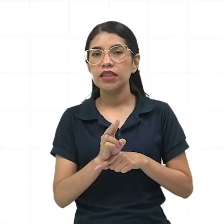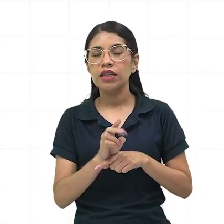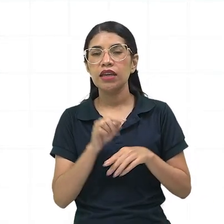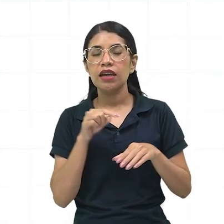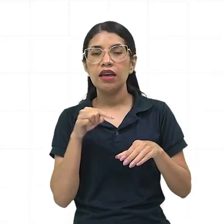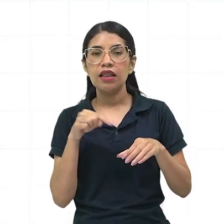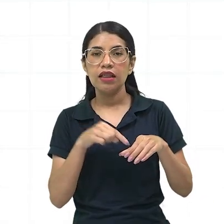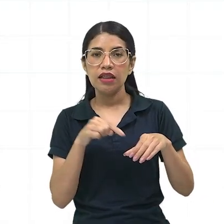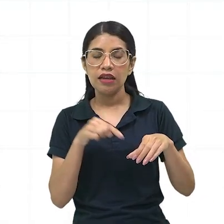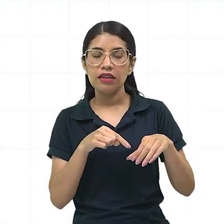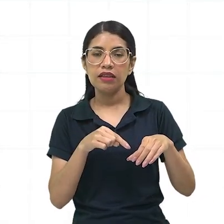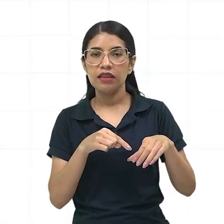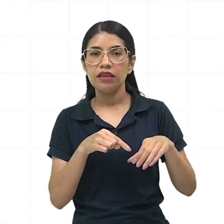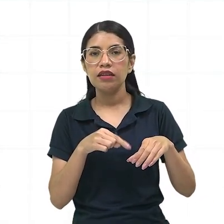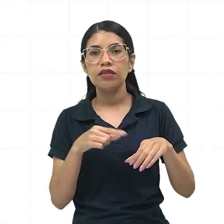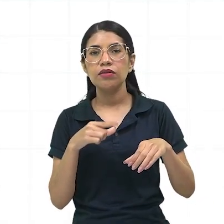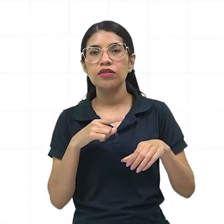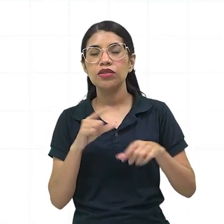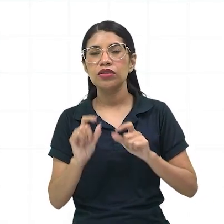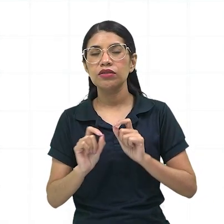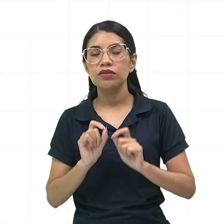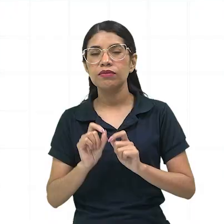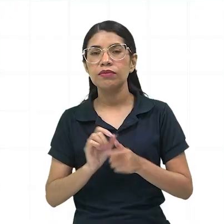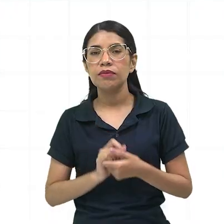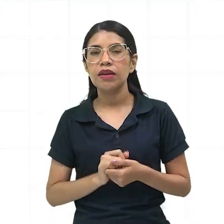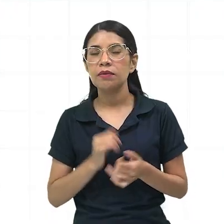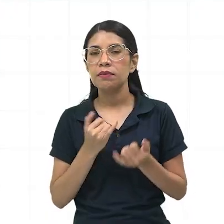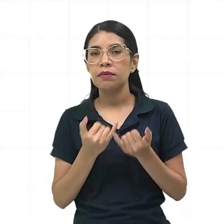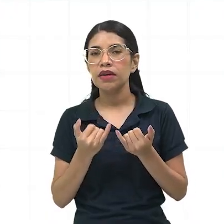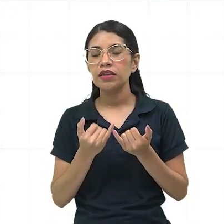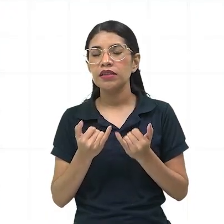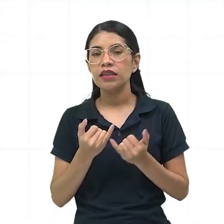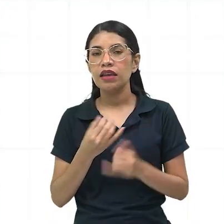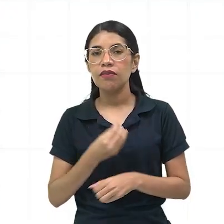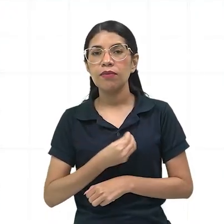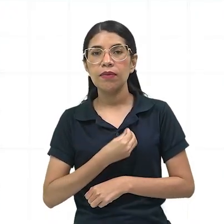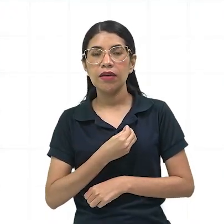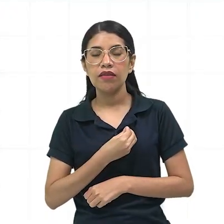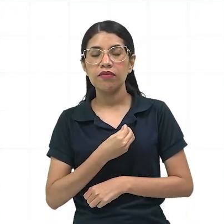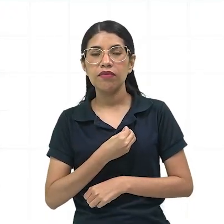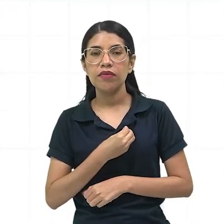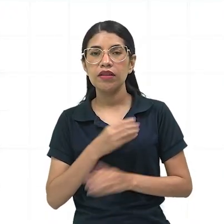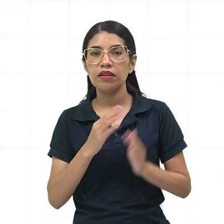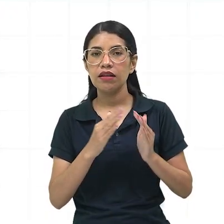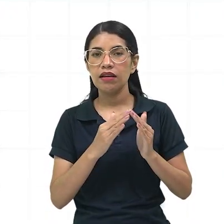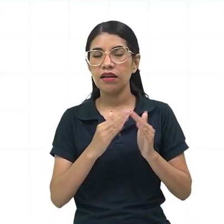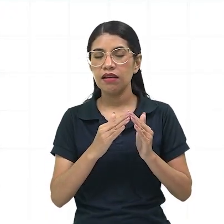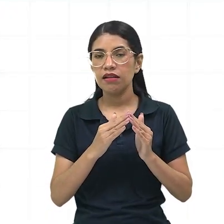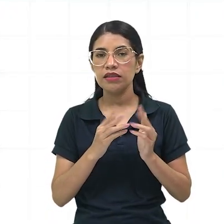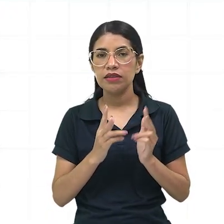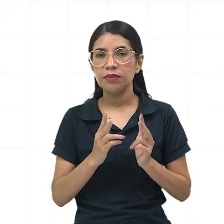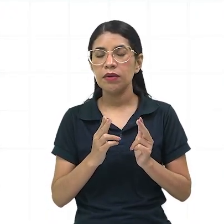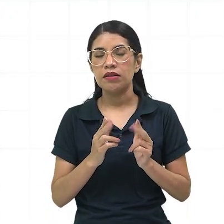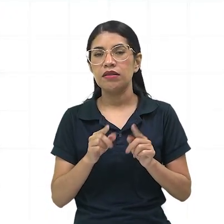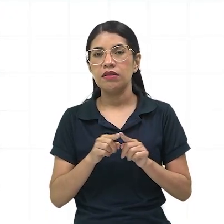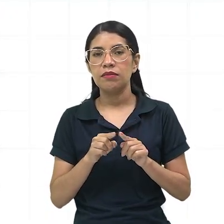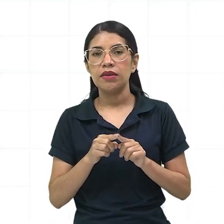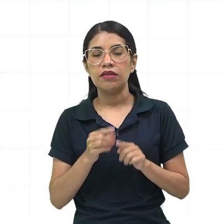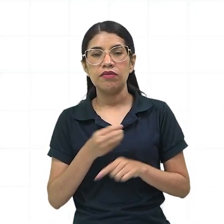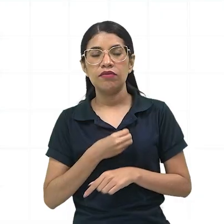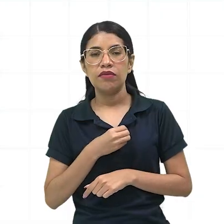dessas cavernas ele tinha ali como se fosse a sua moradia, né? Então, ele se estabelecia ali. Aí a gente está